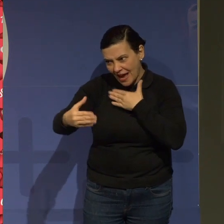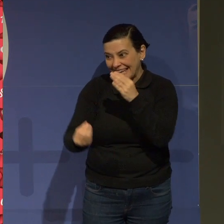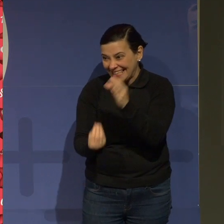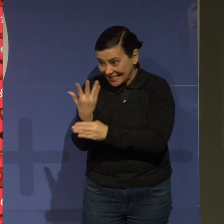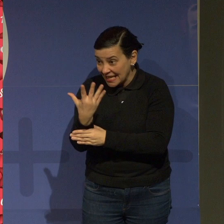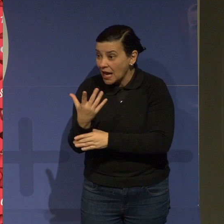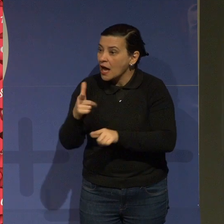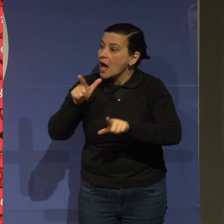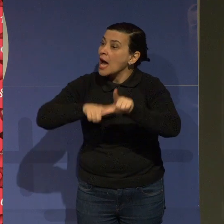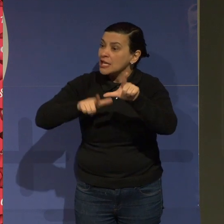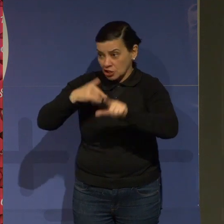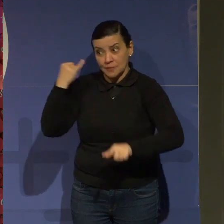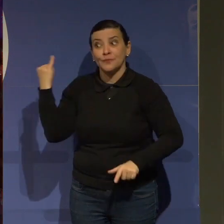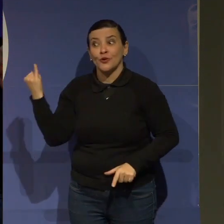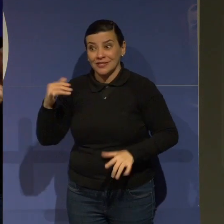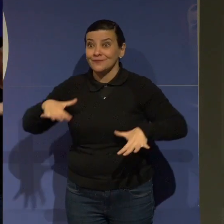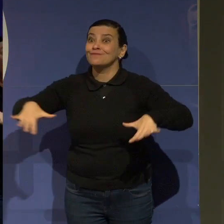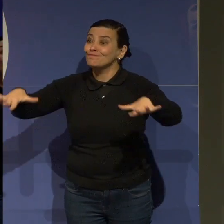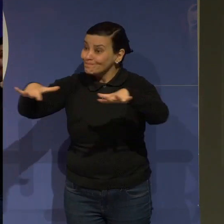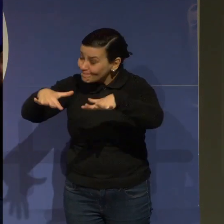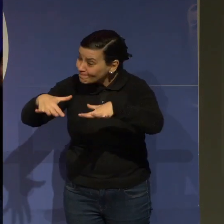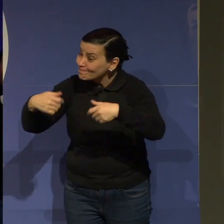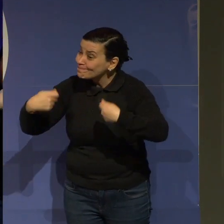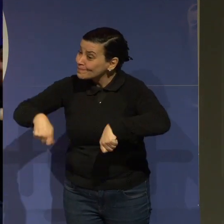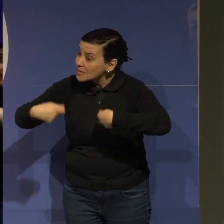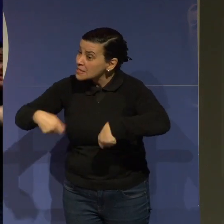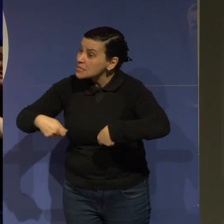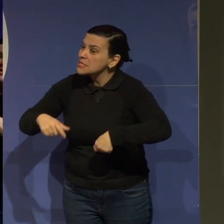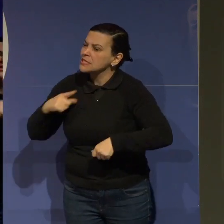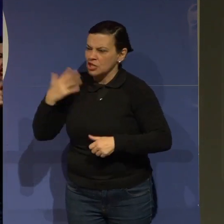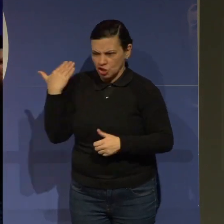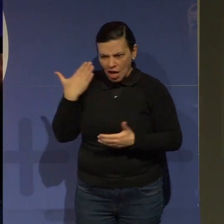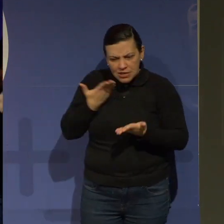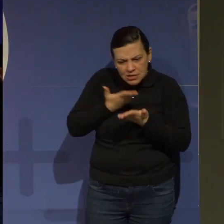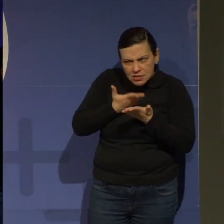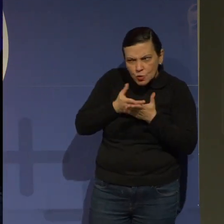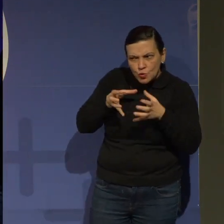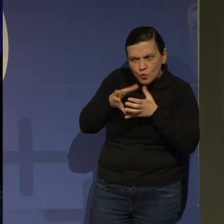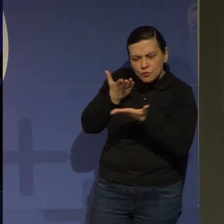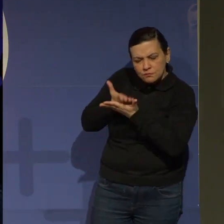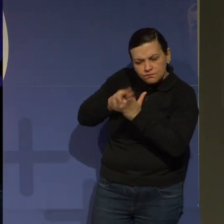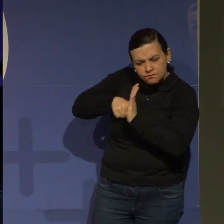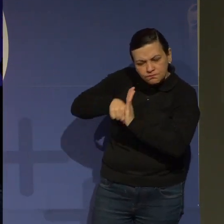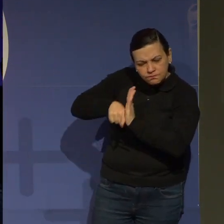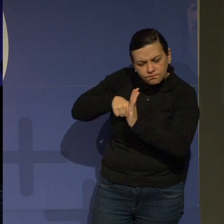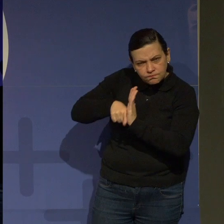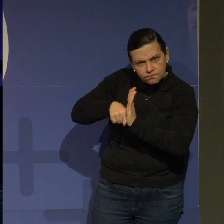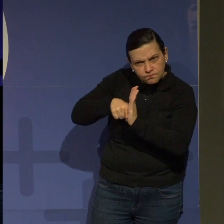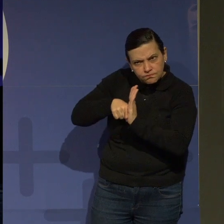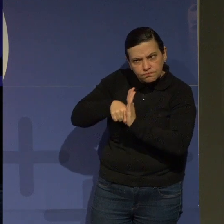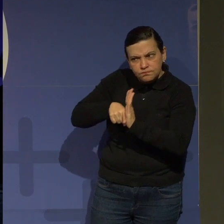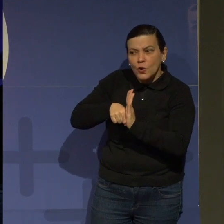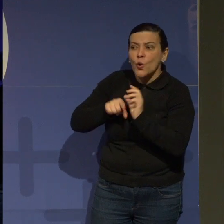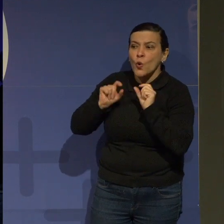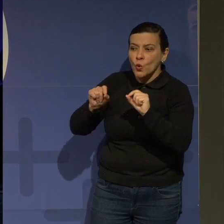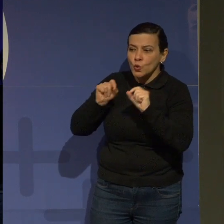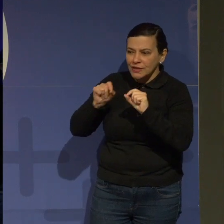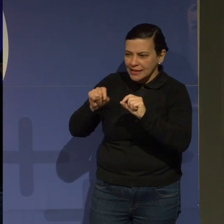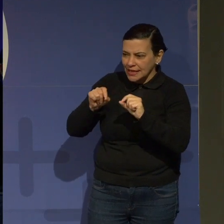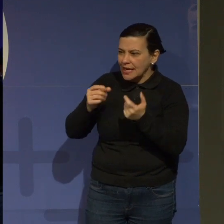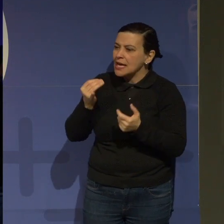legenda, ela é fundamental para todo mundo. E tem vários estudos mostrando para a gente que a mídia audiovisual,